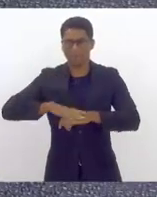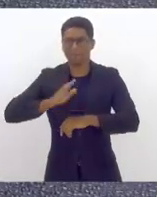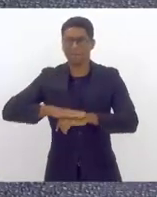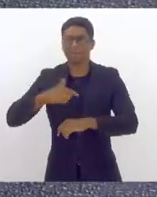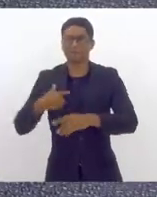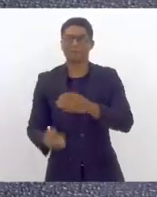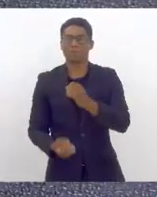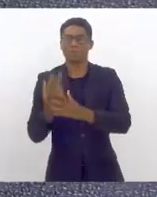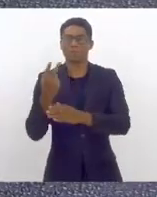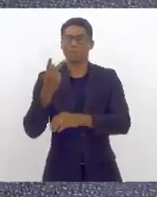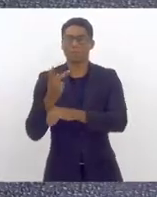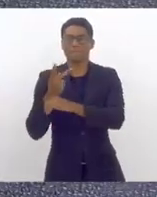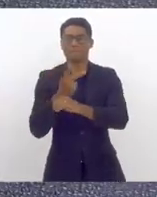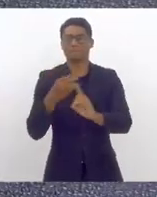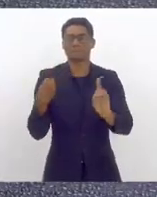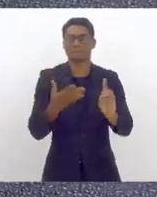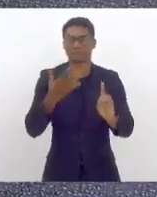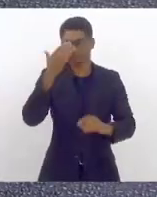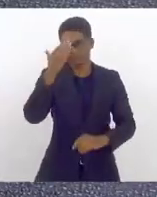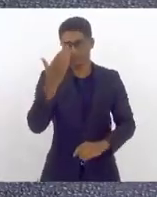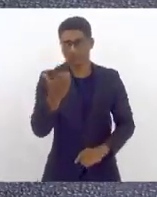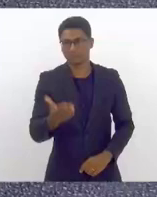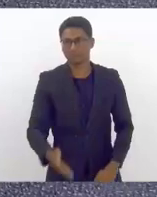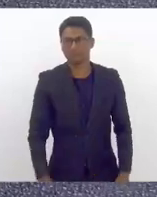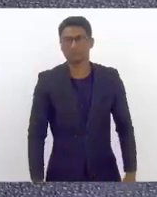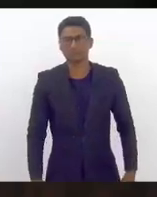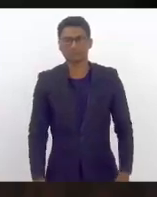e o proponente dessa homenagem. Muito obrigado, senhor presidente.